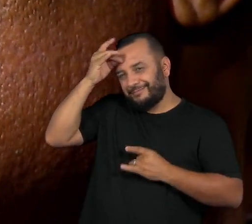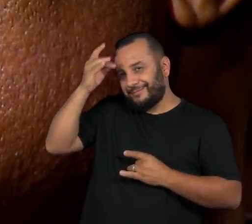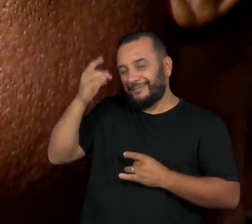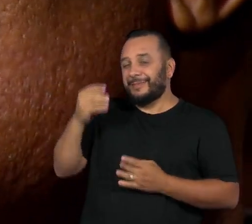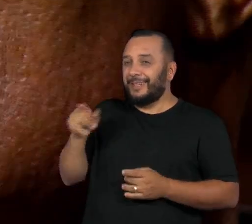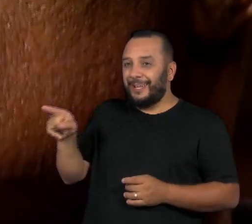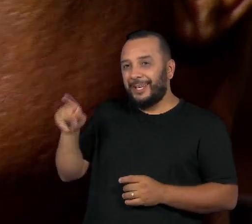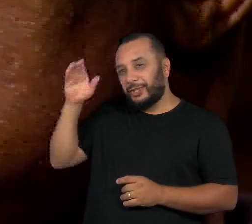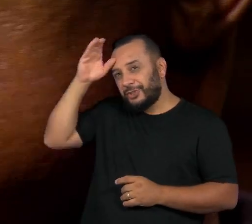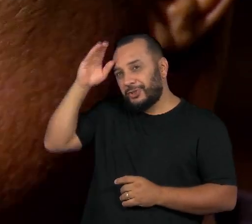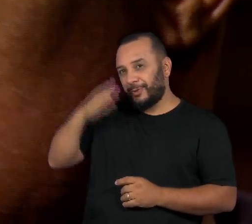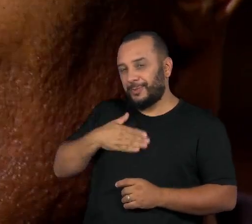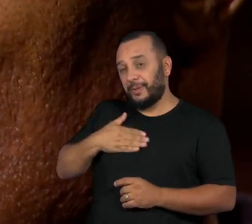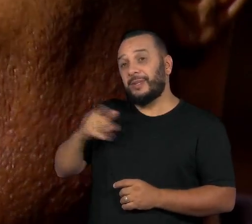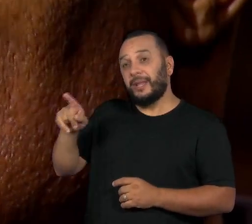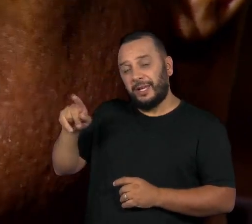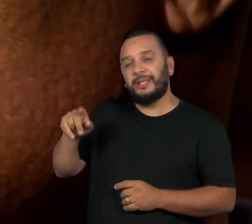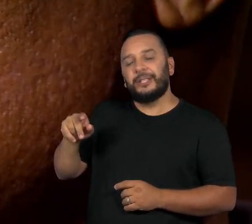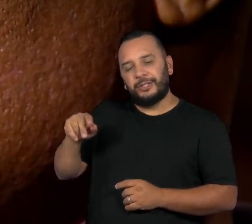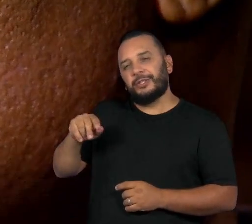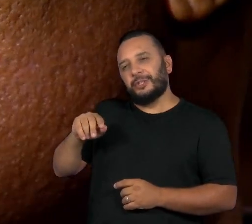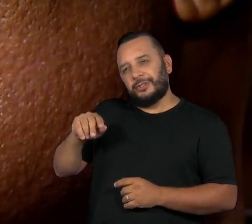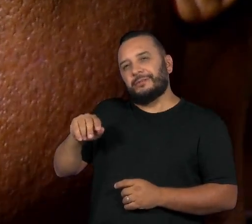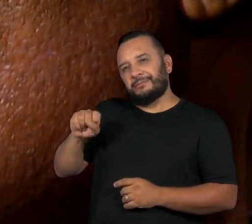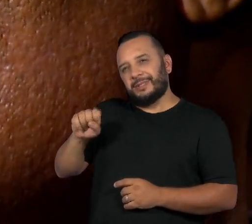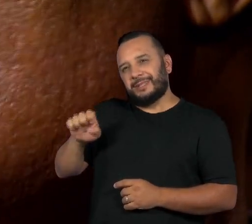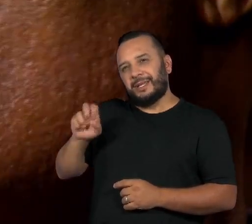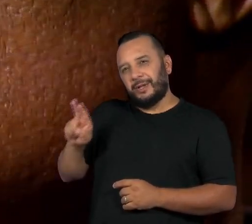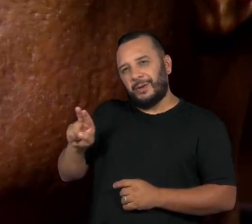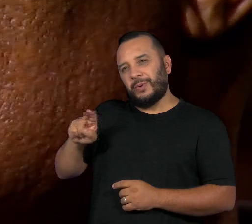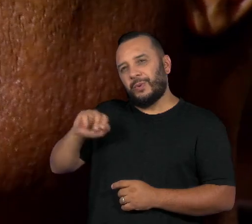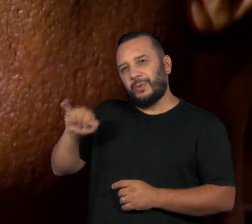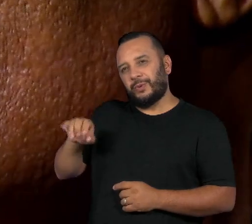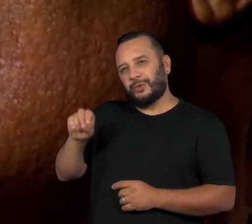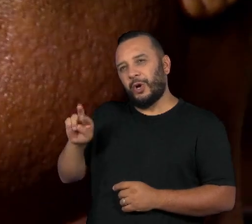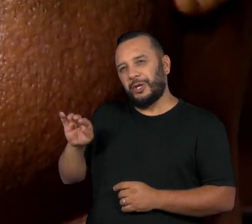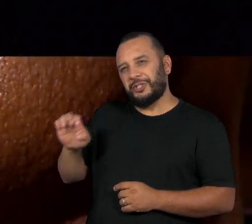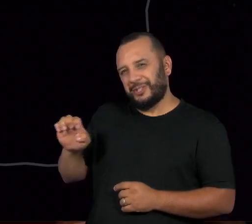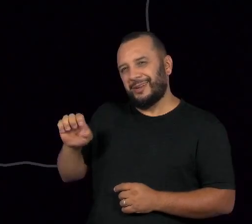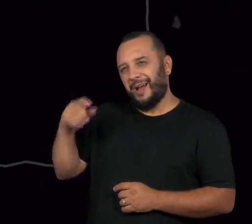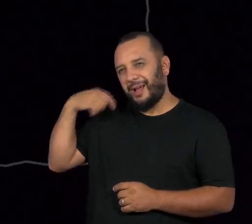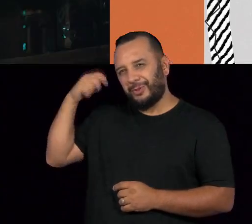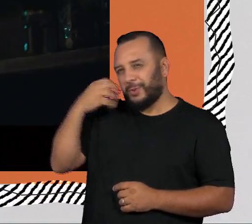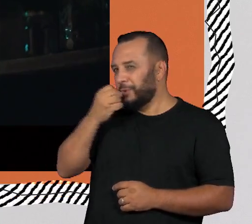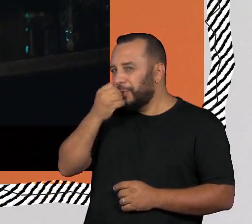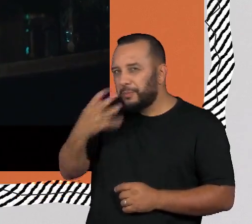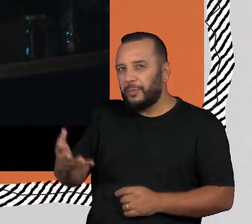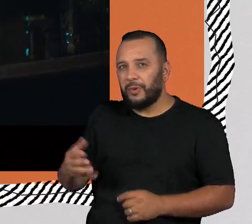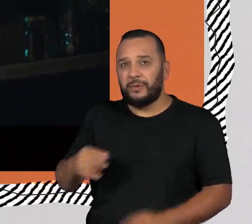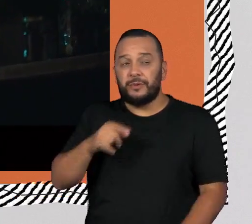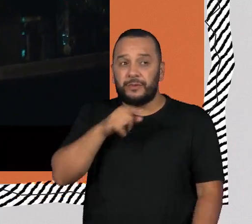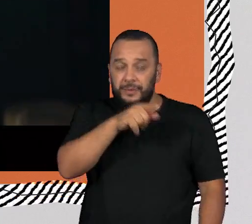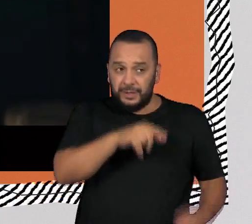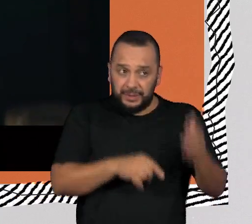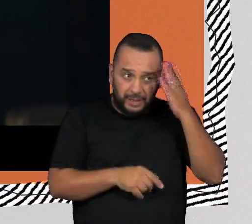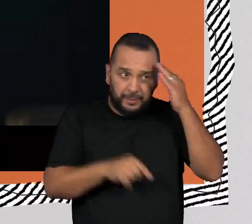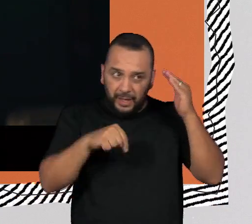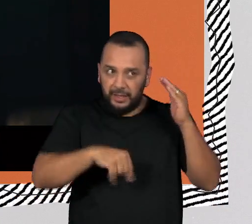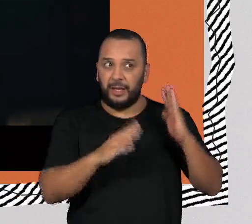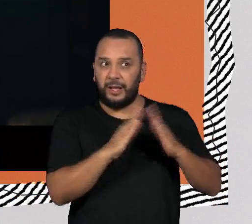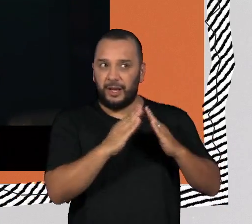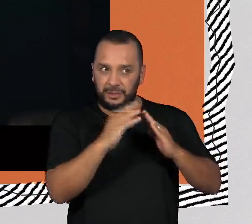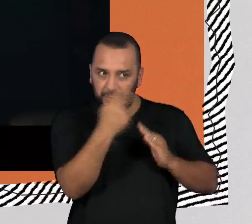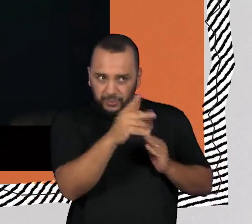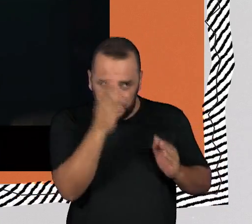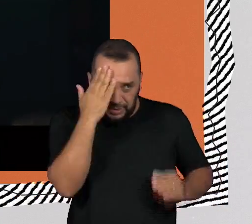tio, e ele é um grande ator. Então, ele tirou de letra, né? Você sabe que essa aqui é a sua casa, você não